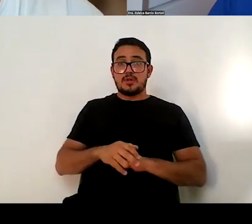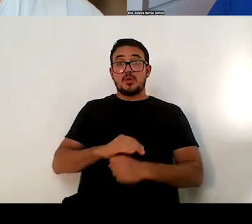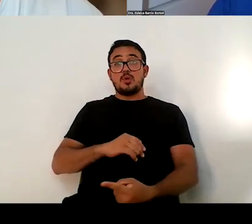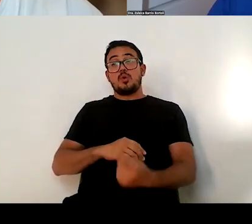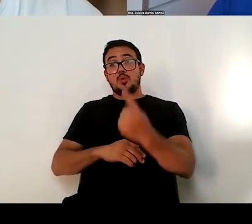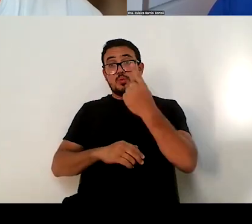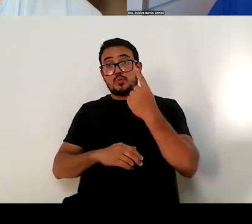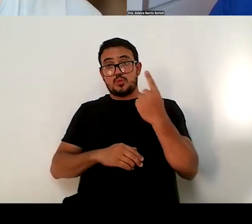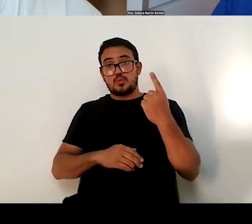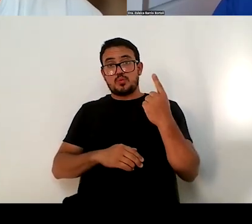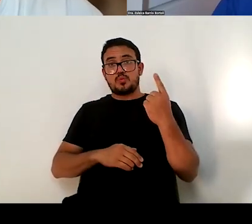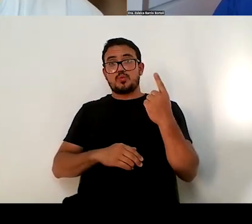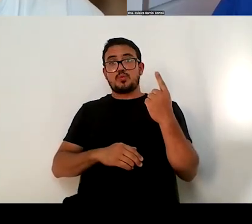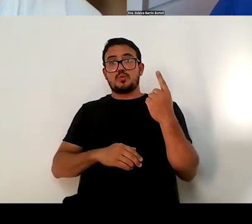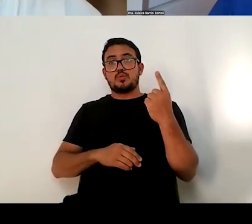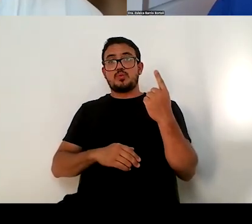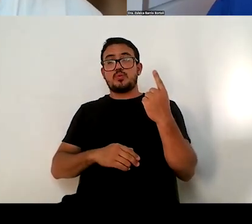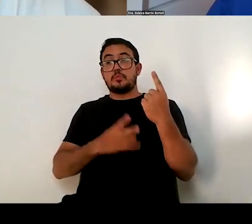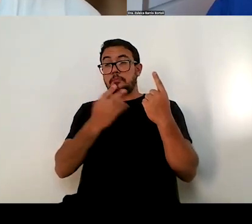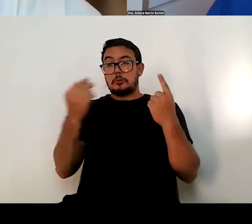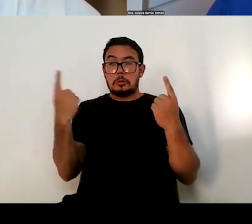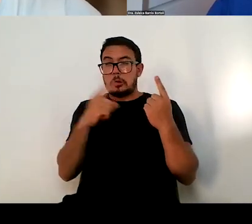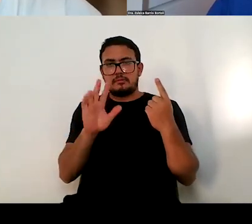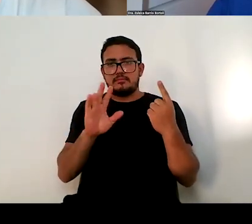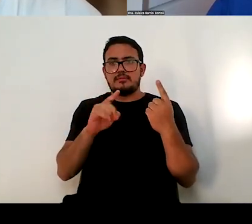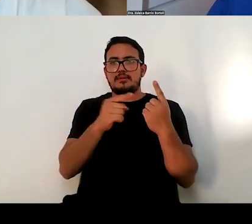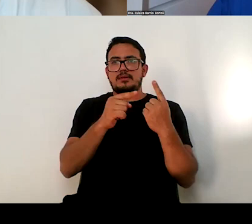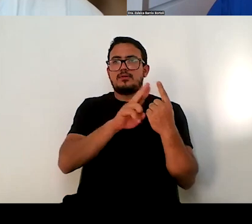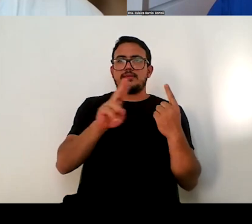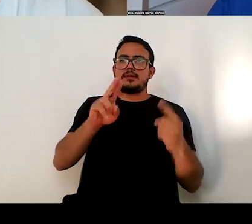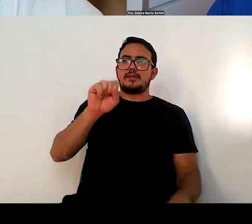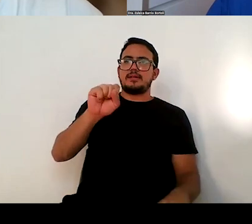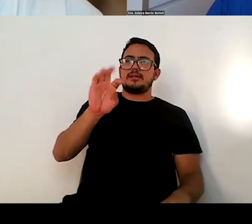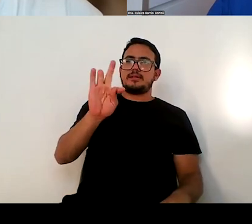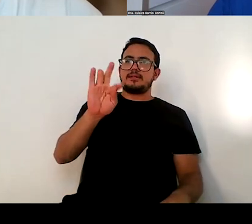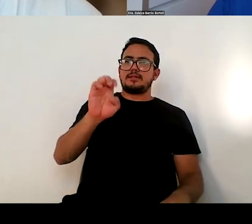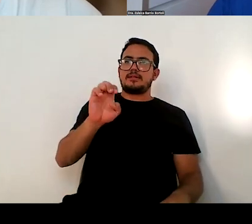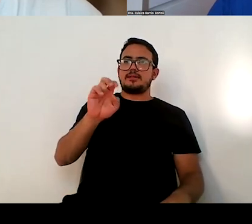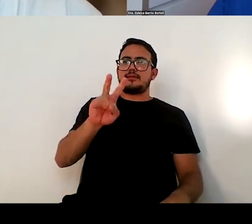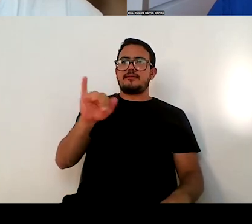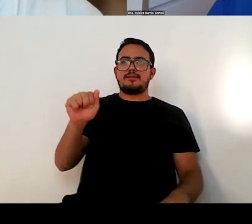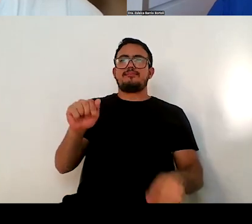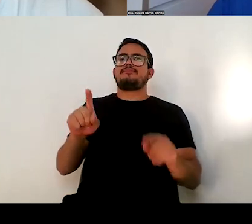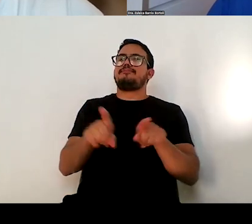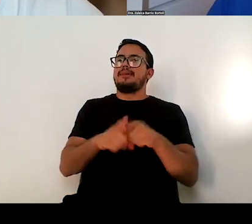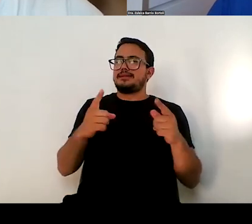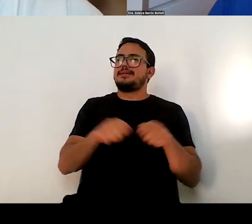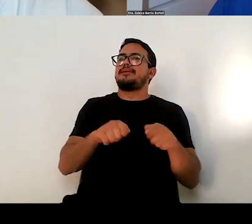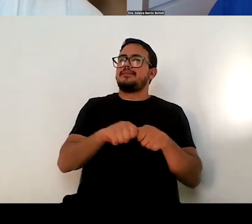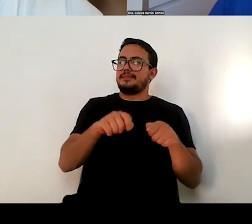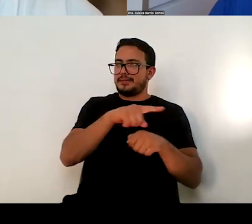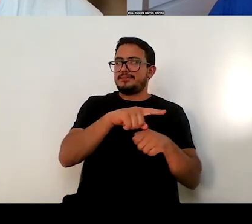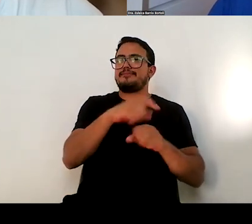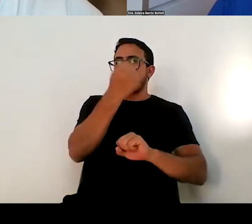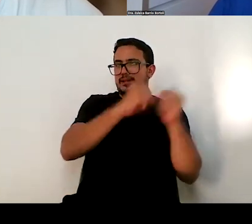coisa contra é a stevia, mas também é um adoçante artificial. Então a gente deve evitar se usar menos, tá? E